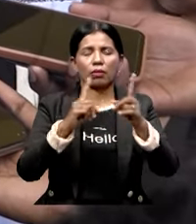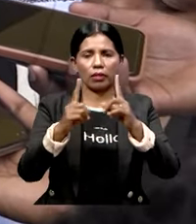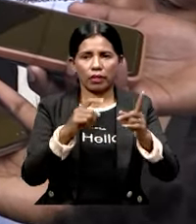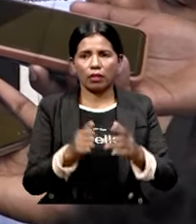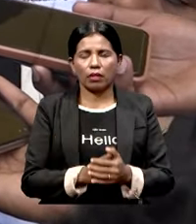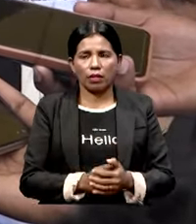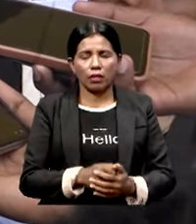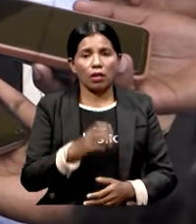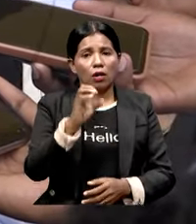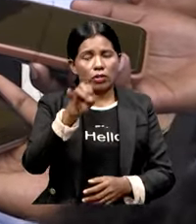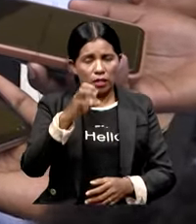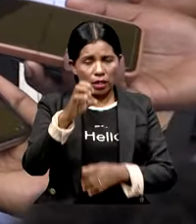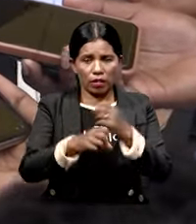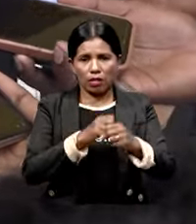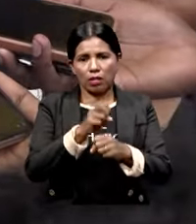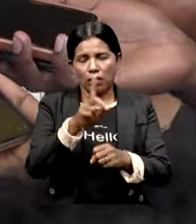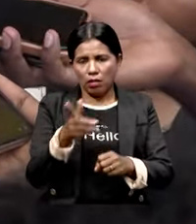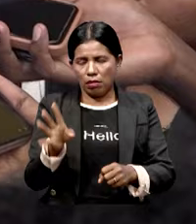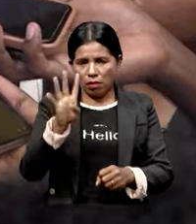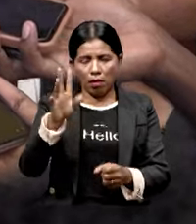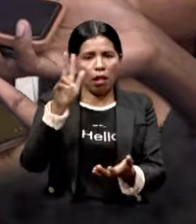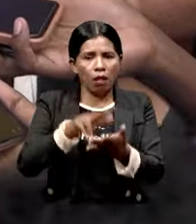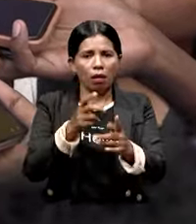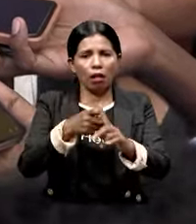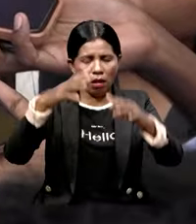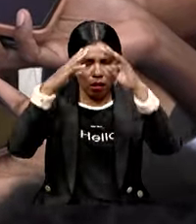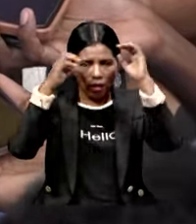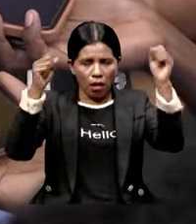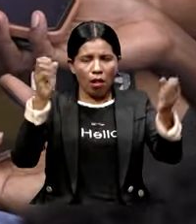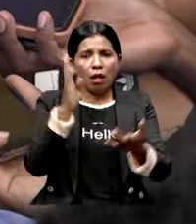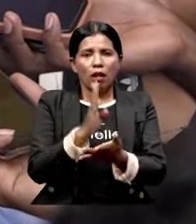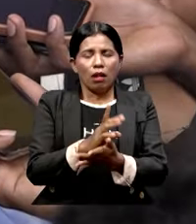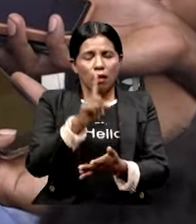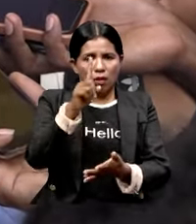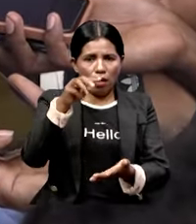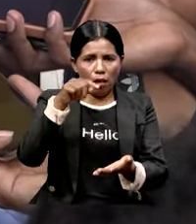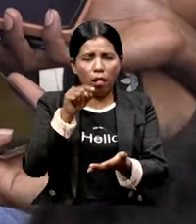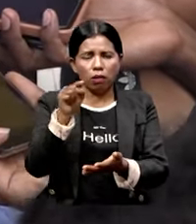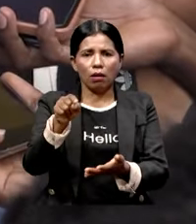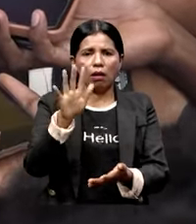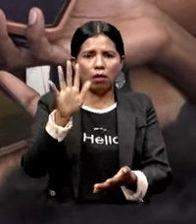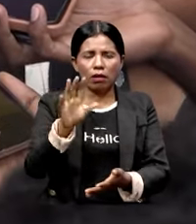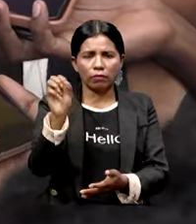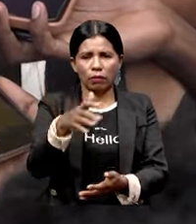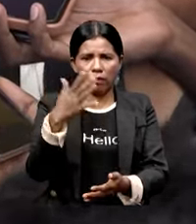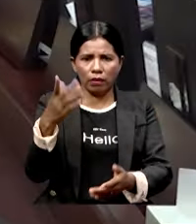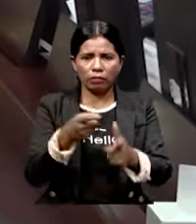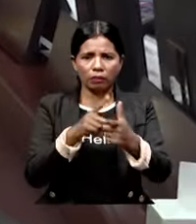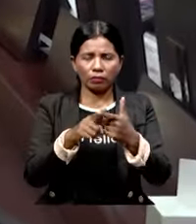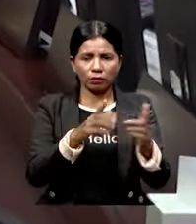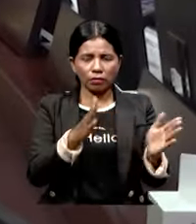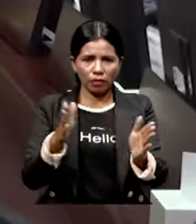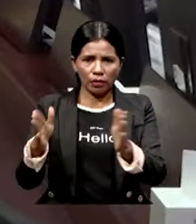do Estado tinha rio no Rua Aronés Genhat, nebe promulga o Rússio Presidente da República, bilhão ida ponto Senores de Lima, no Twitter,